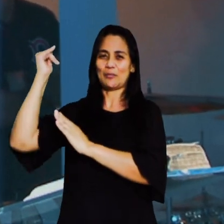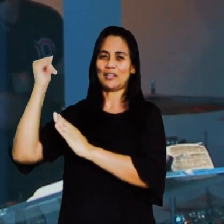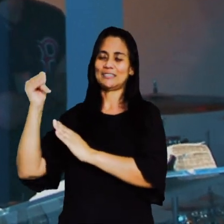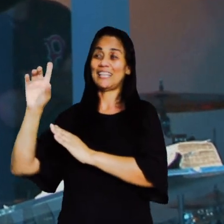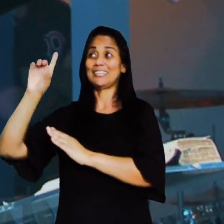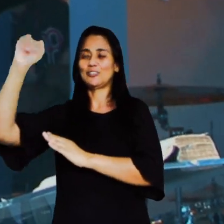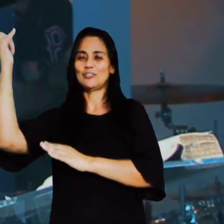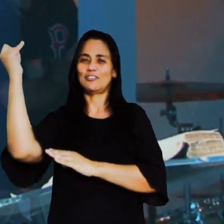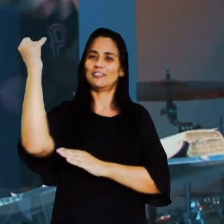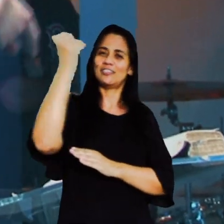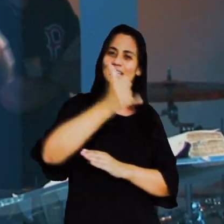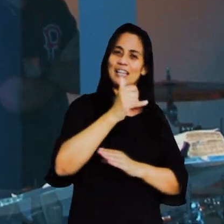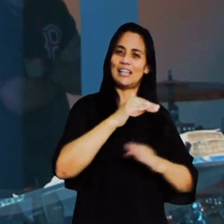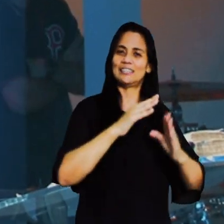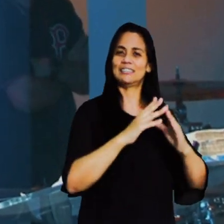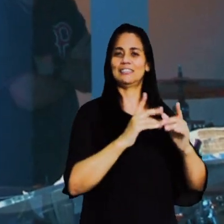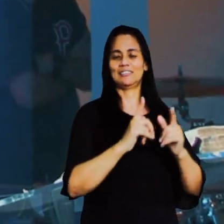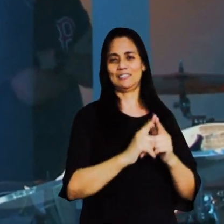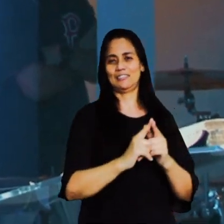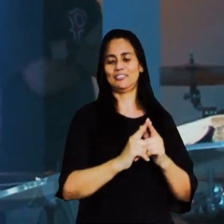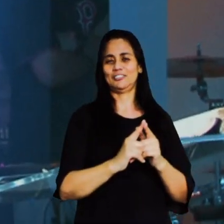igreja.